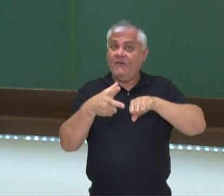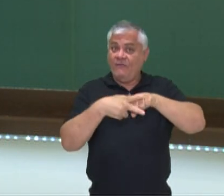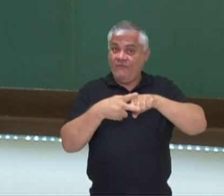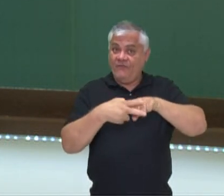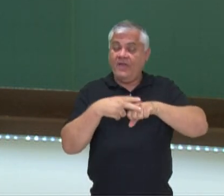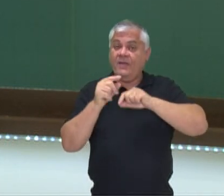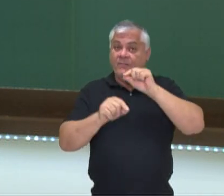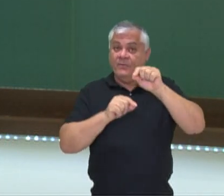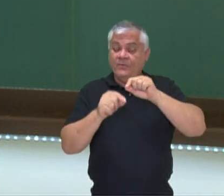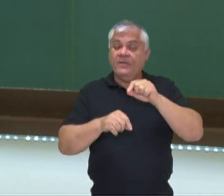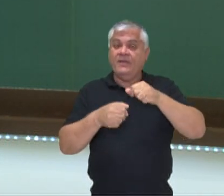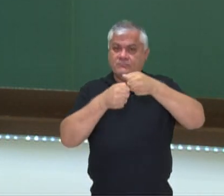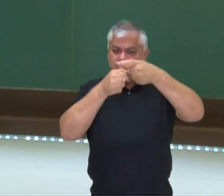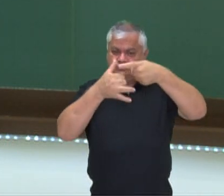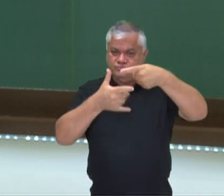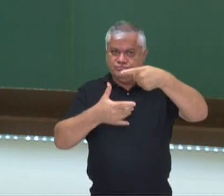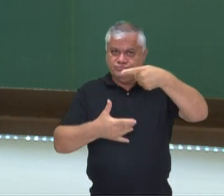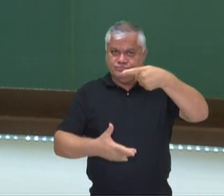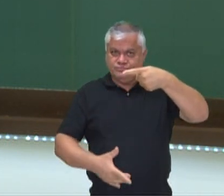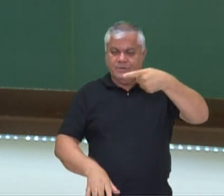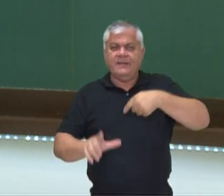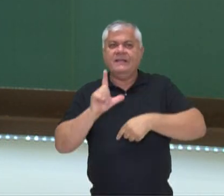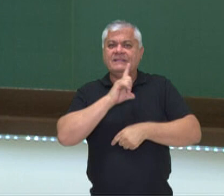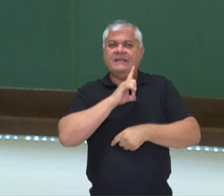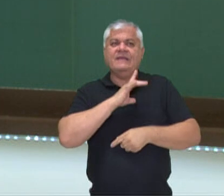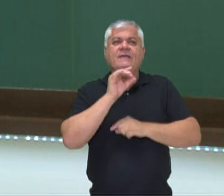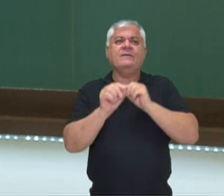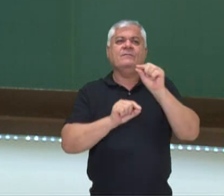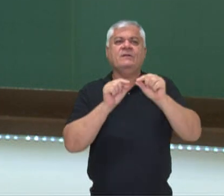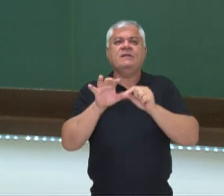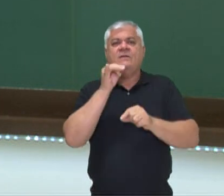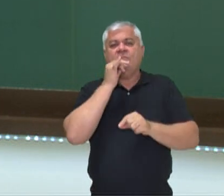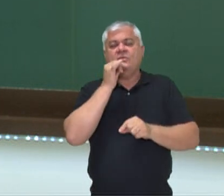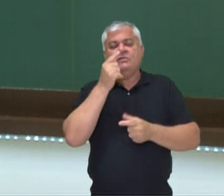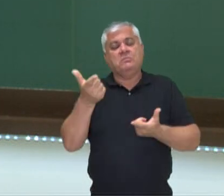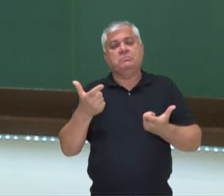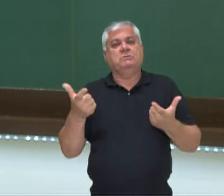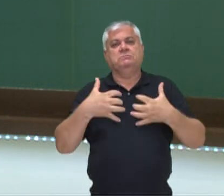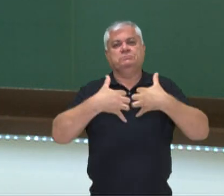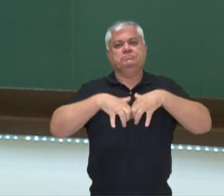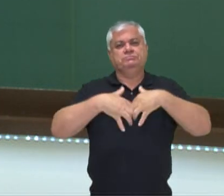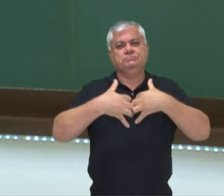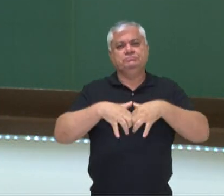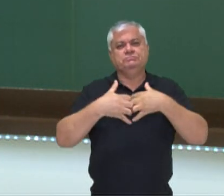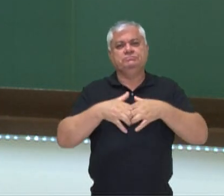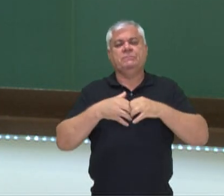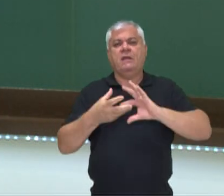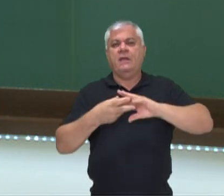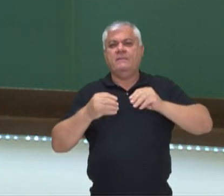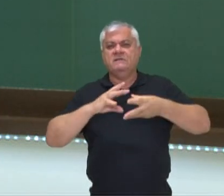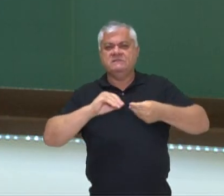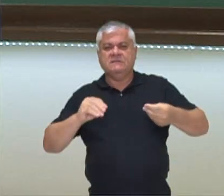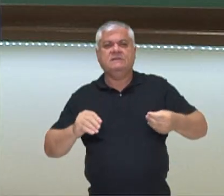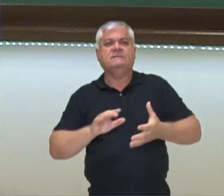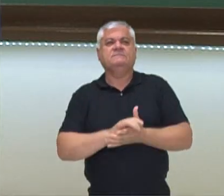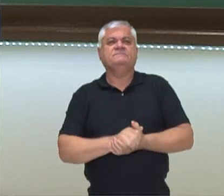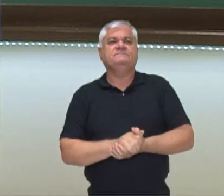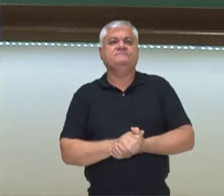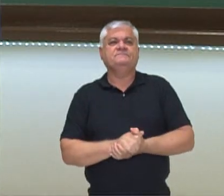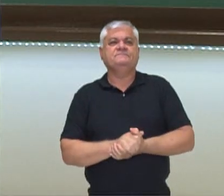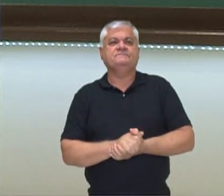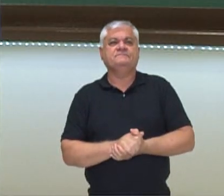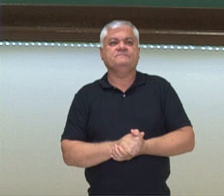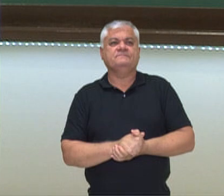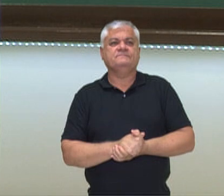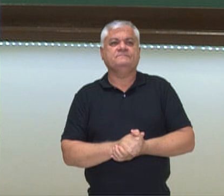para aumentar em inglês? Quando a gente está falando de coisas intelectuais, abstratas, é sim. Então,